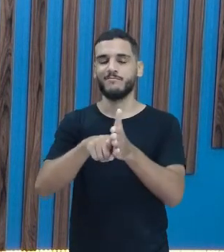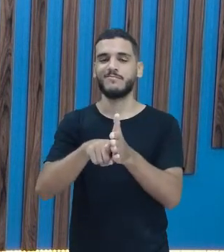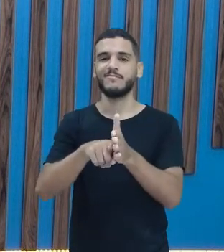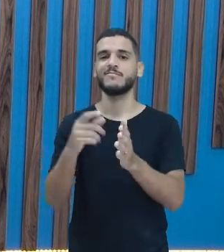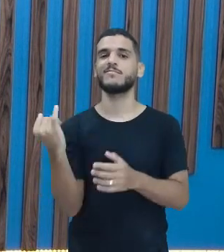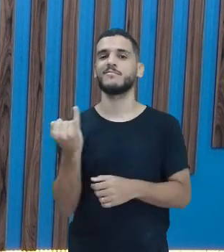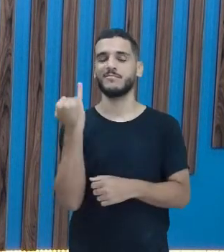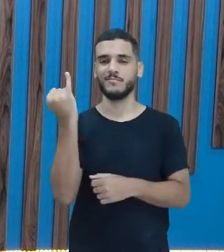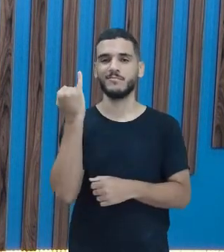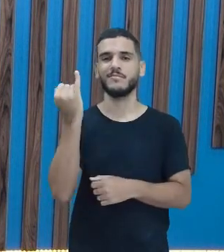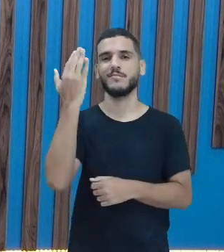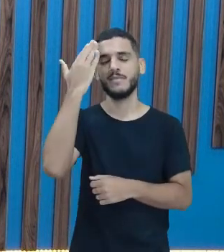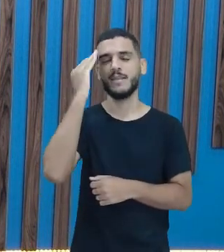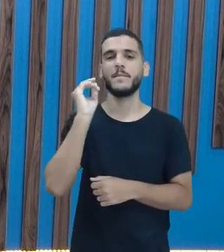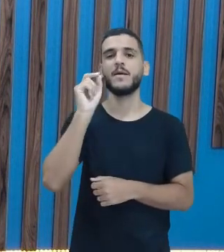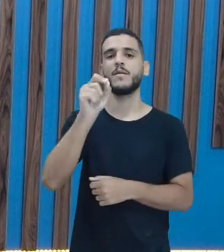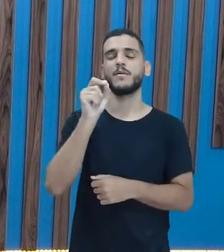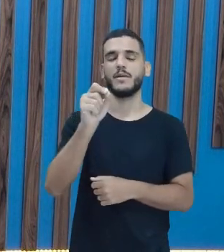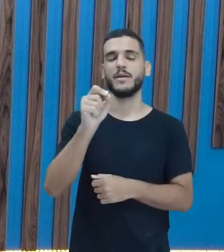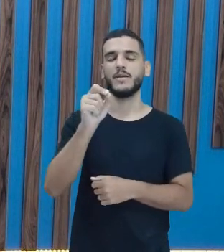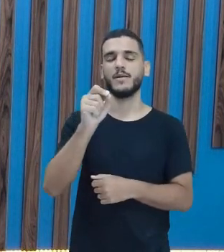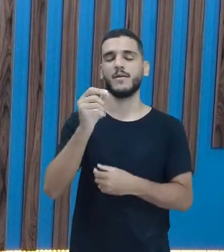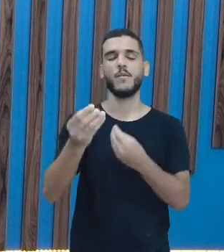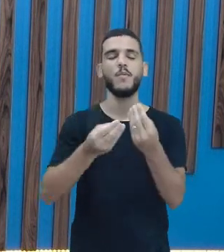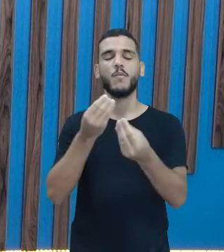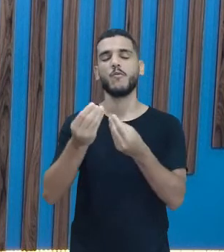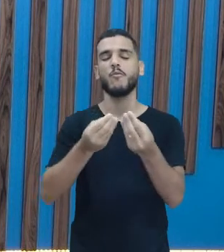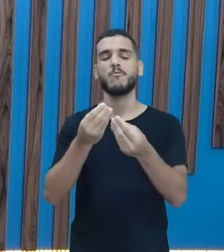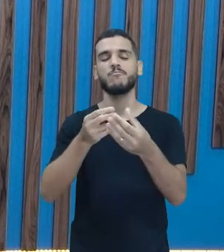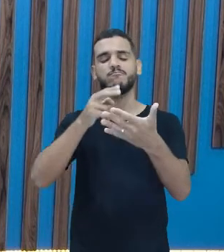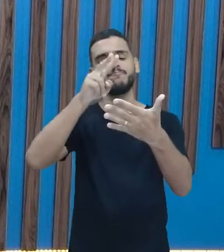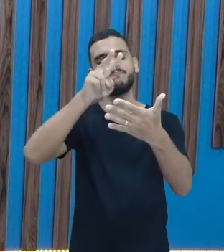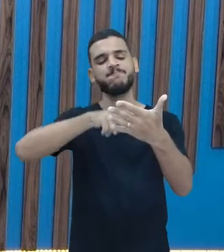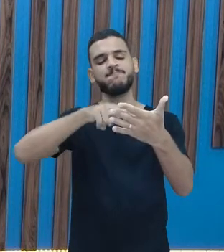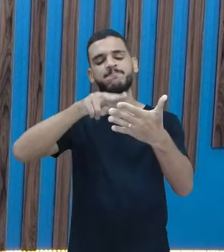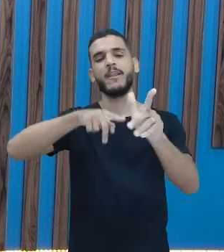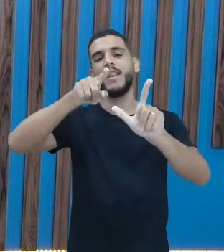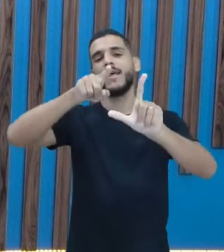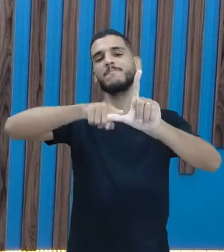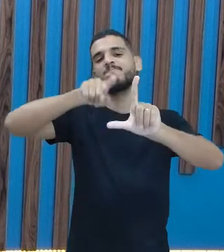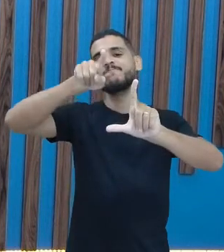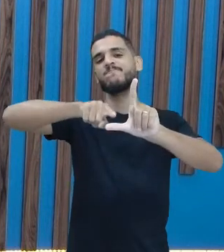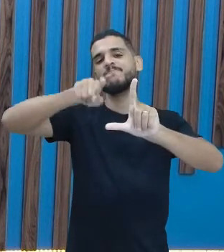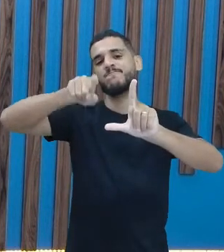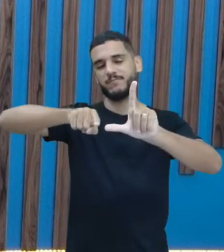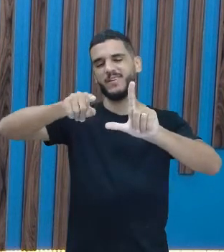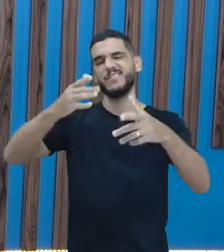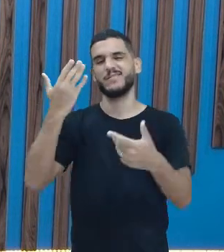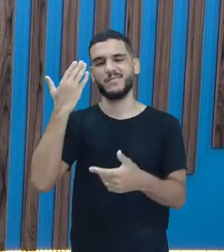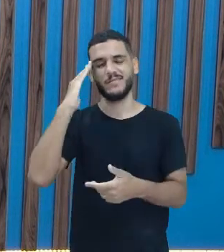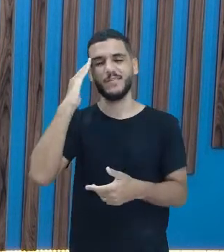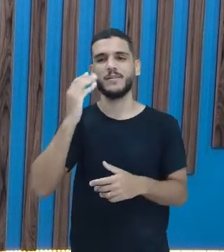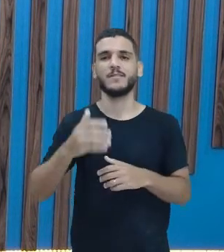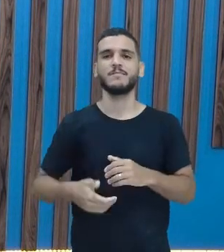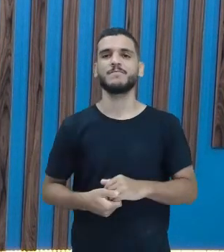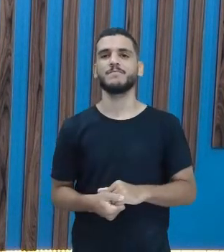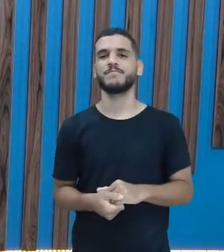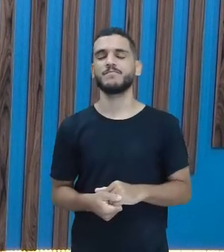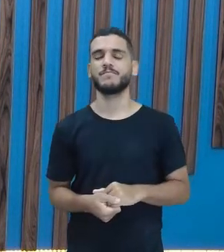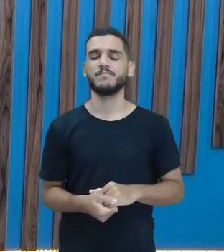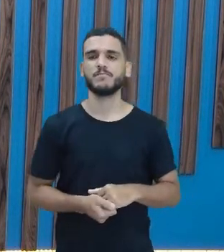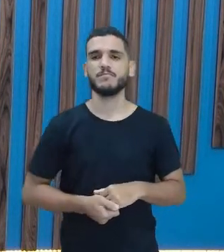importante é saber fazer a leitura. O que é que vai me guiar nessa leitura? Vai ser justamente as barras. Vão ser as